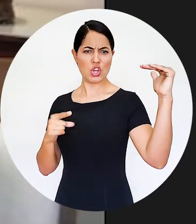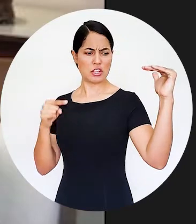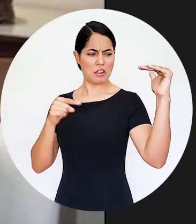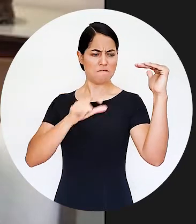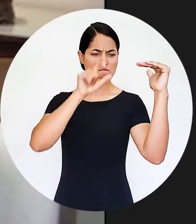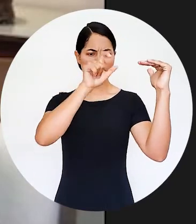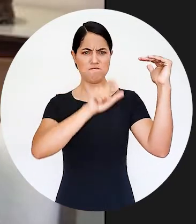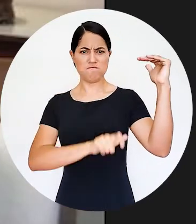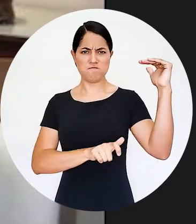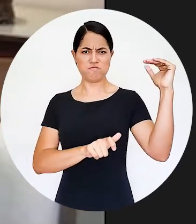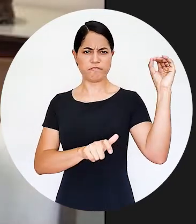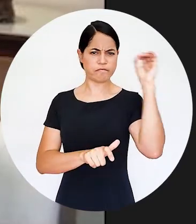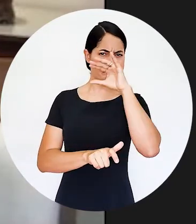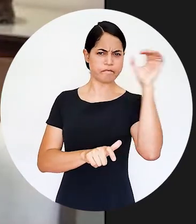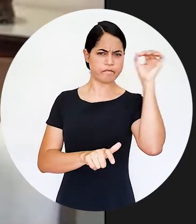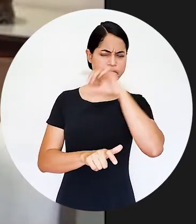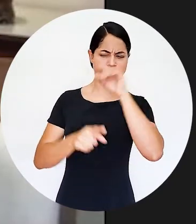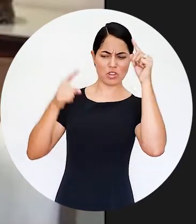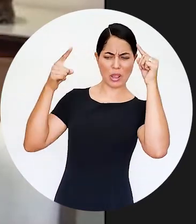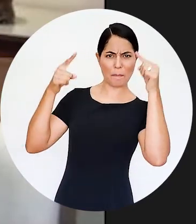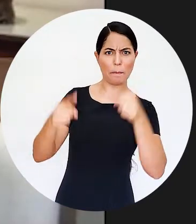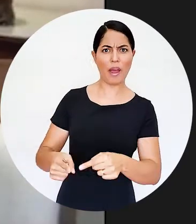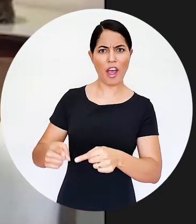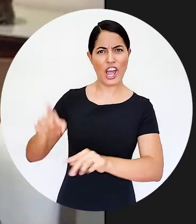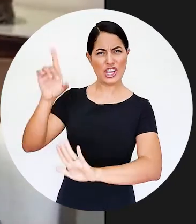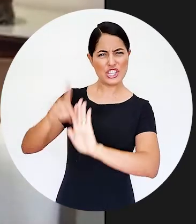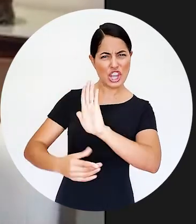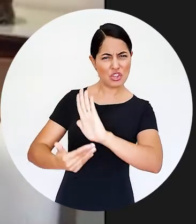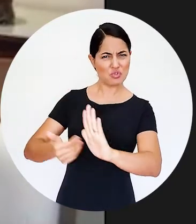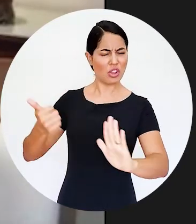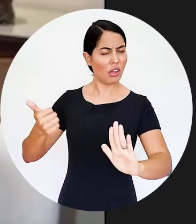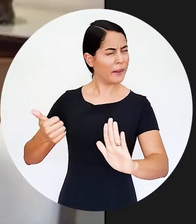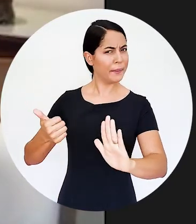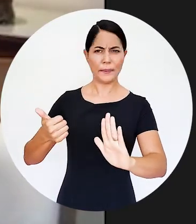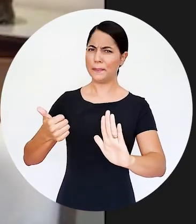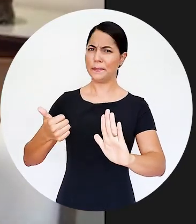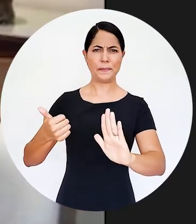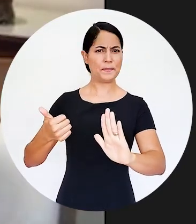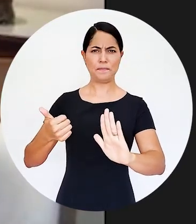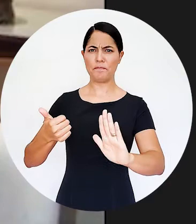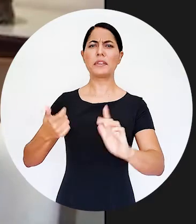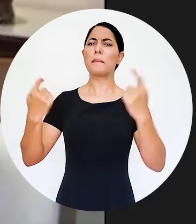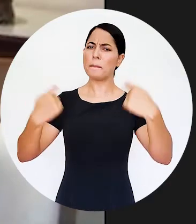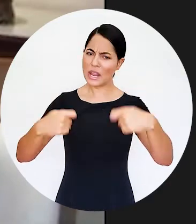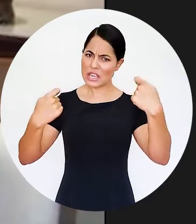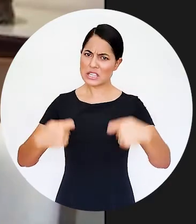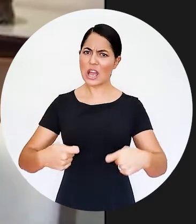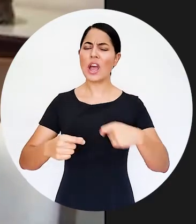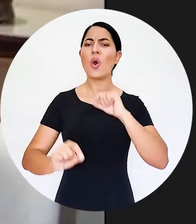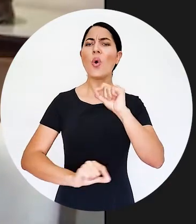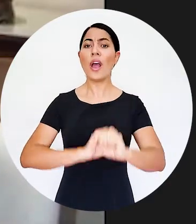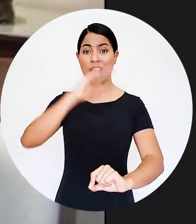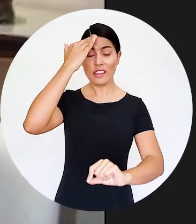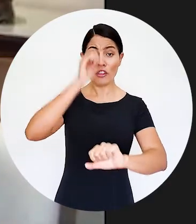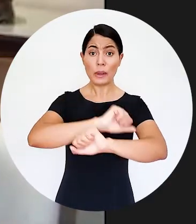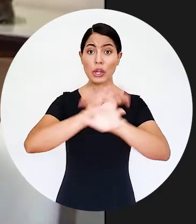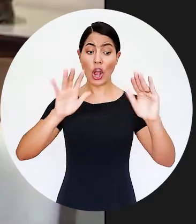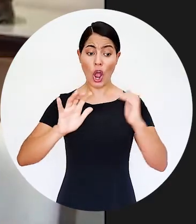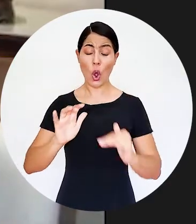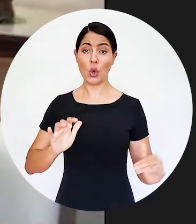a autoridade ela abusa do poder Viola prerrogativas O Ricardo é